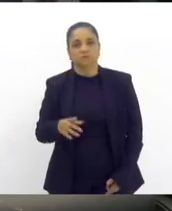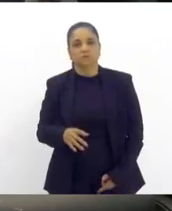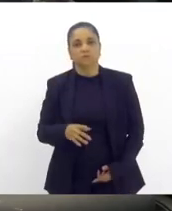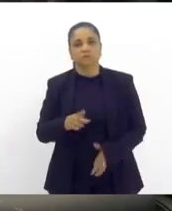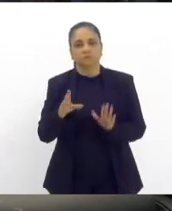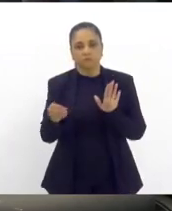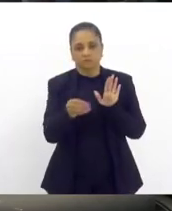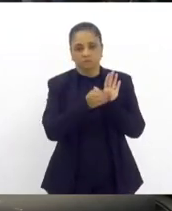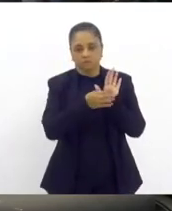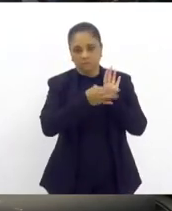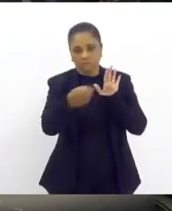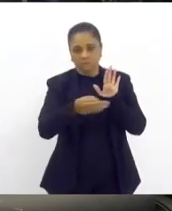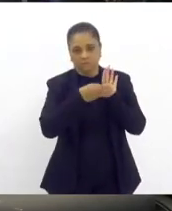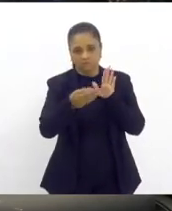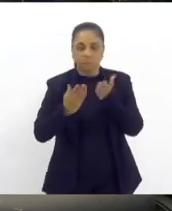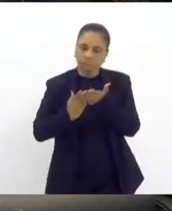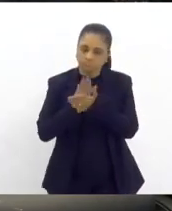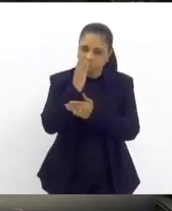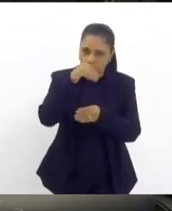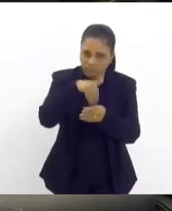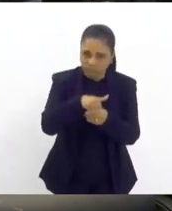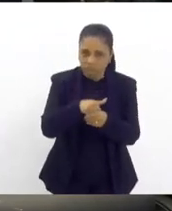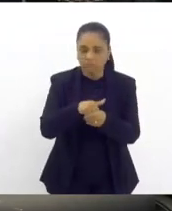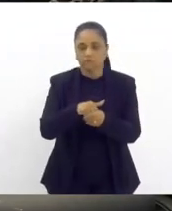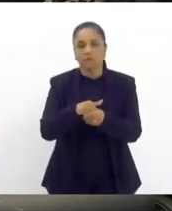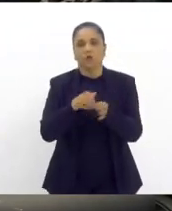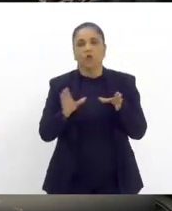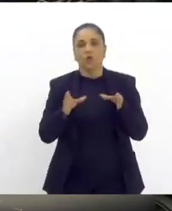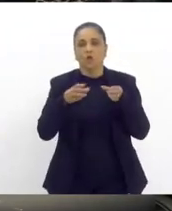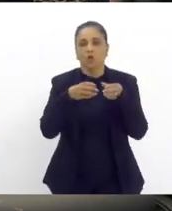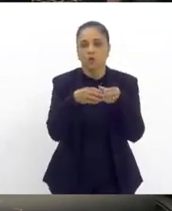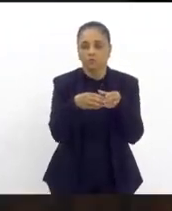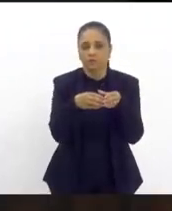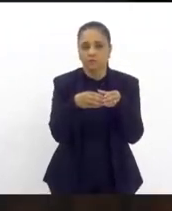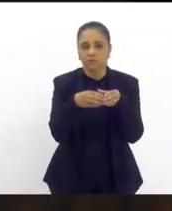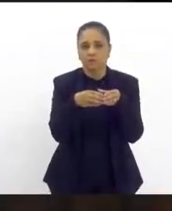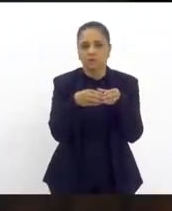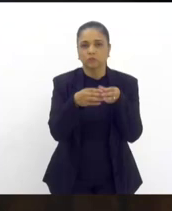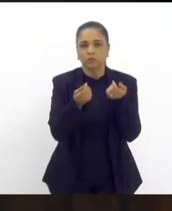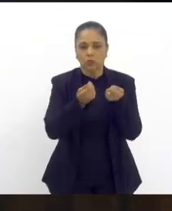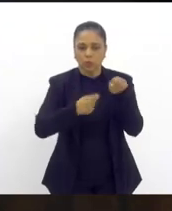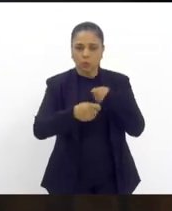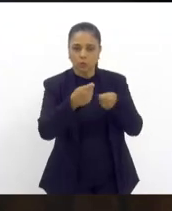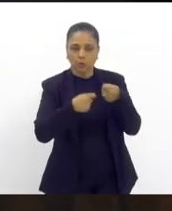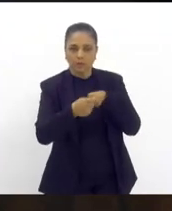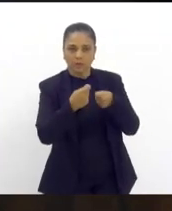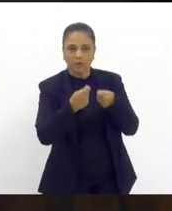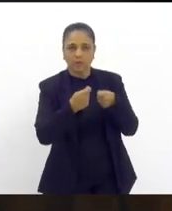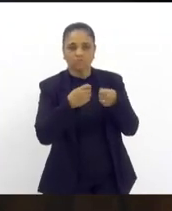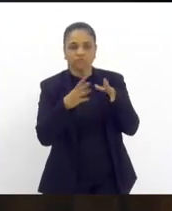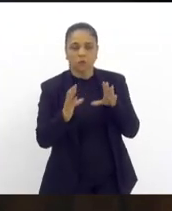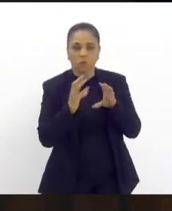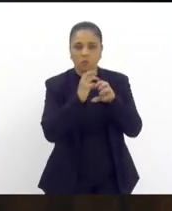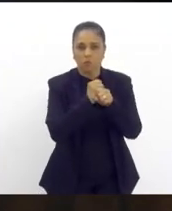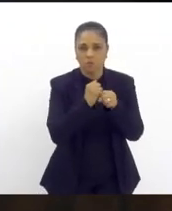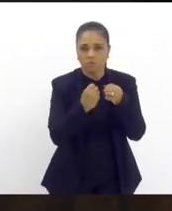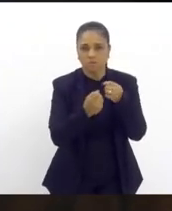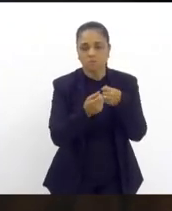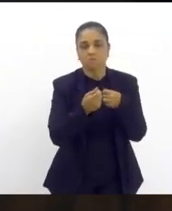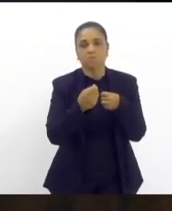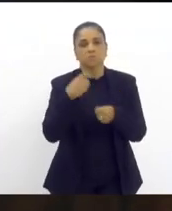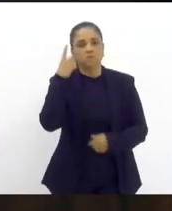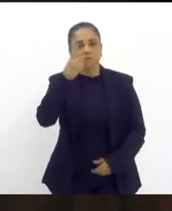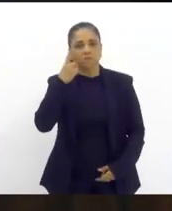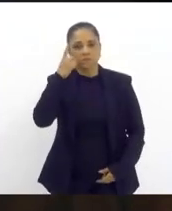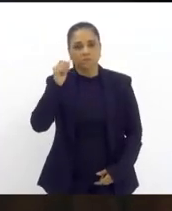parecer favorável pela comissão de Economia Indústria e Comércio Deputado